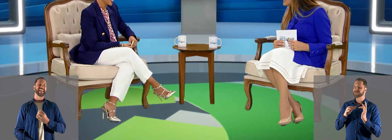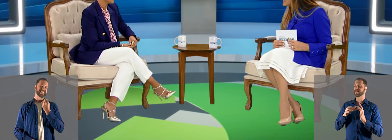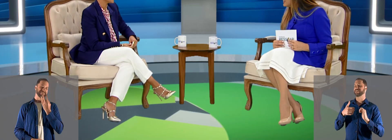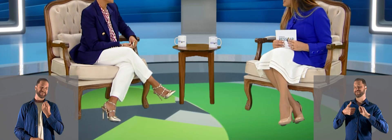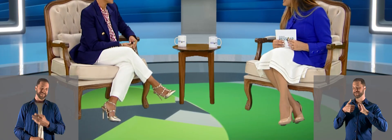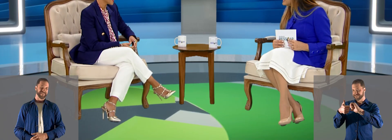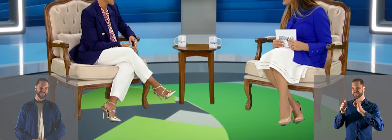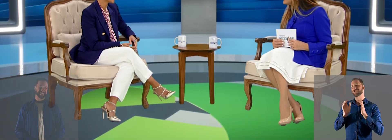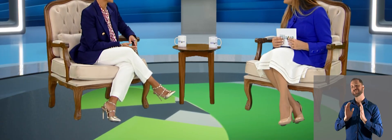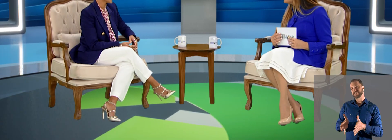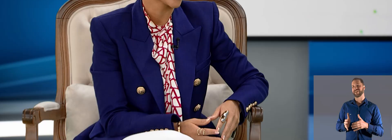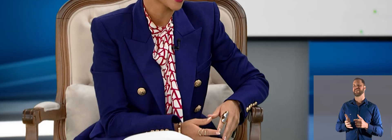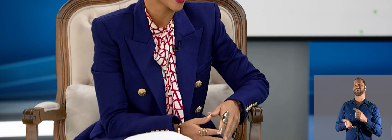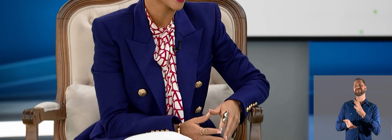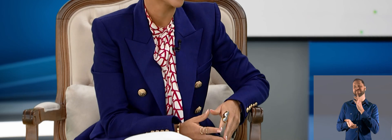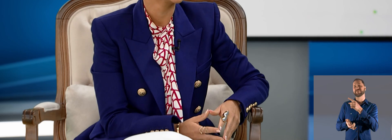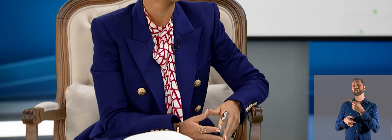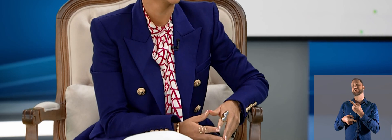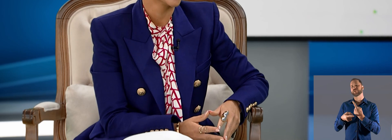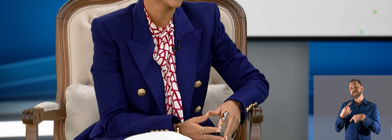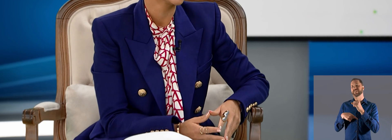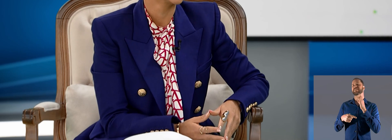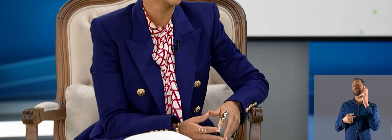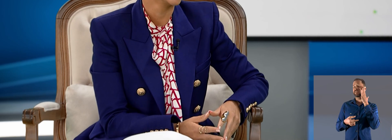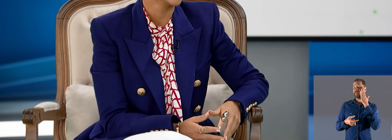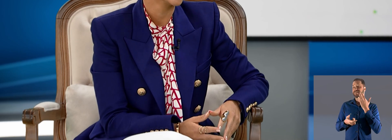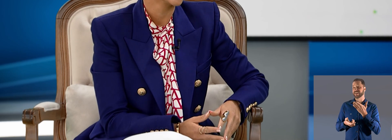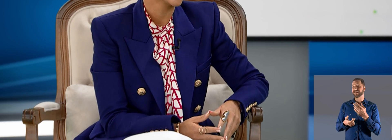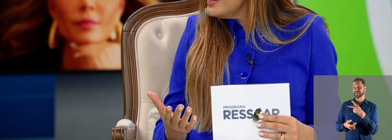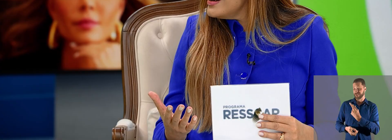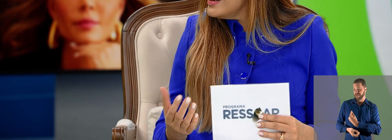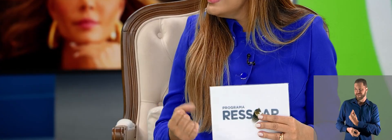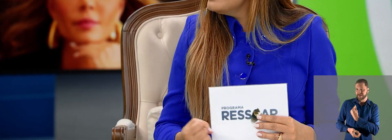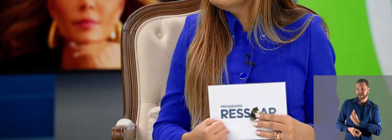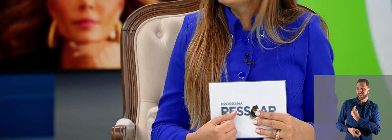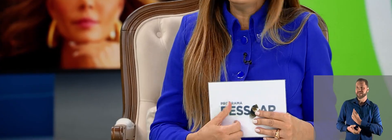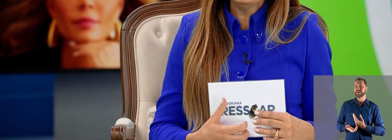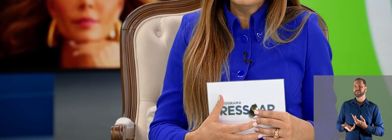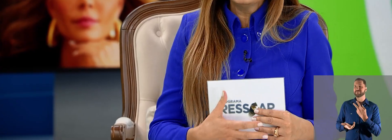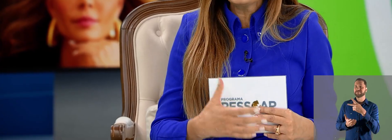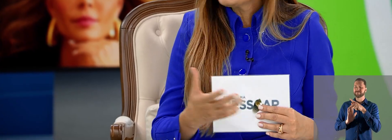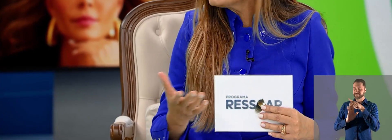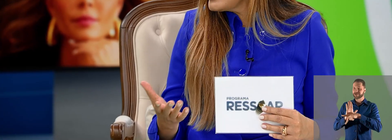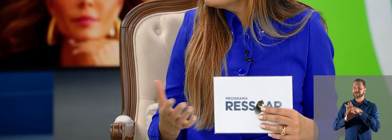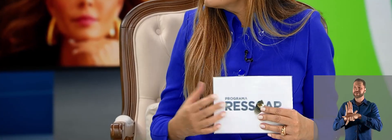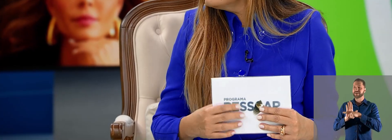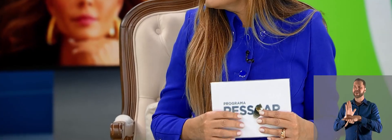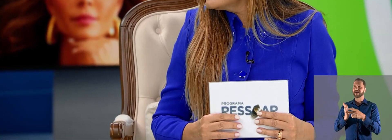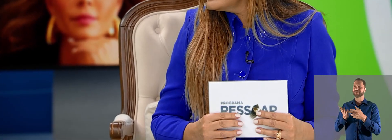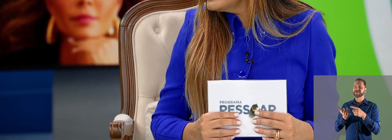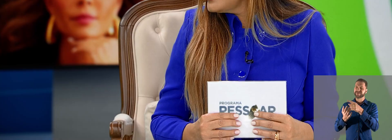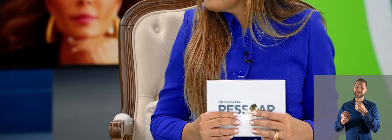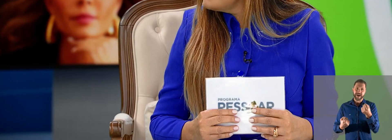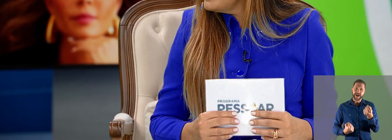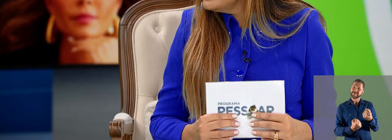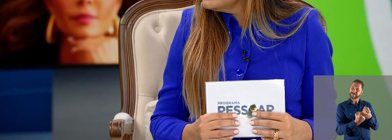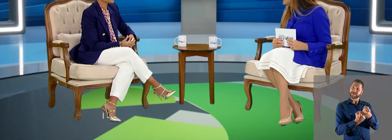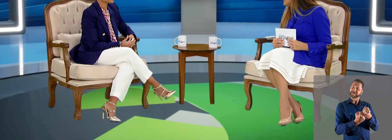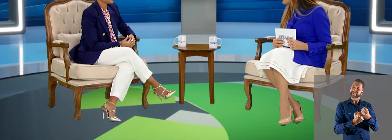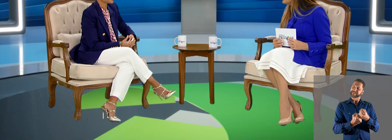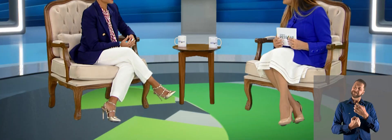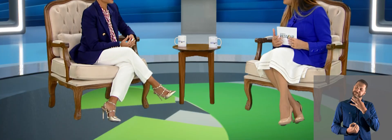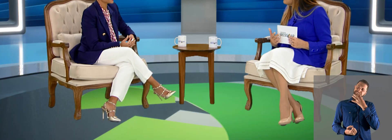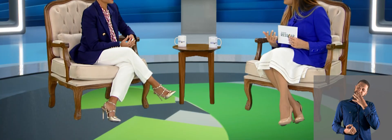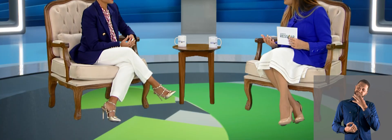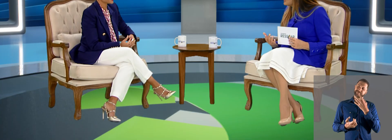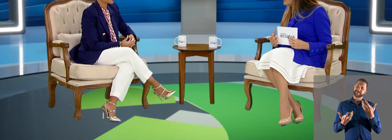nas redes e bom Já sei do Sucesso que você é na vida e também nos projetos que você apoia